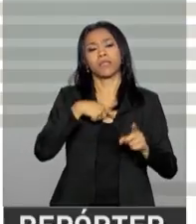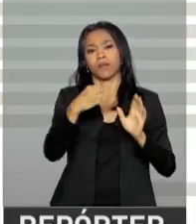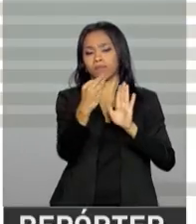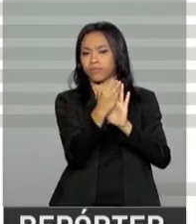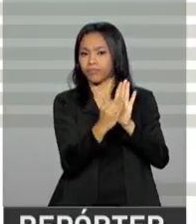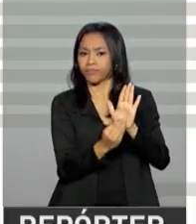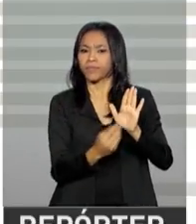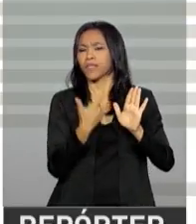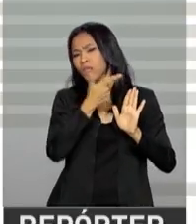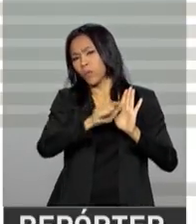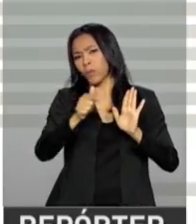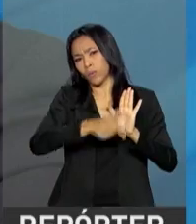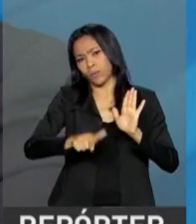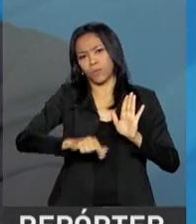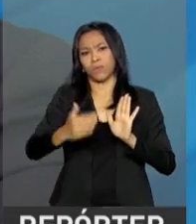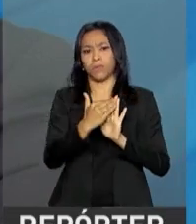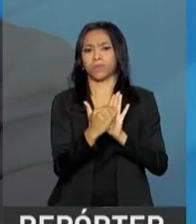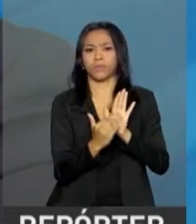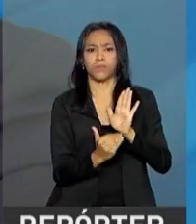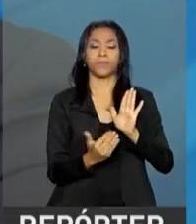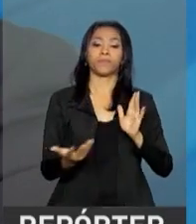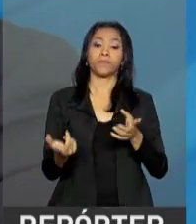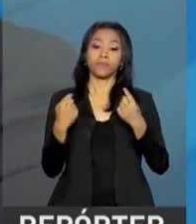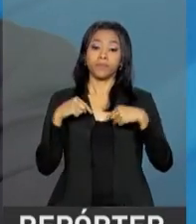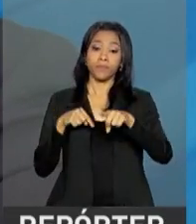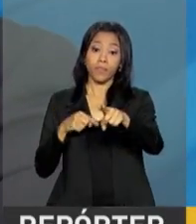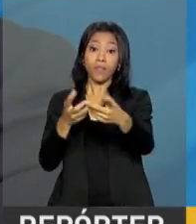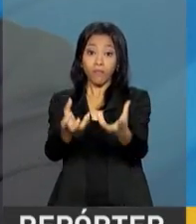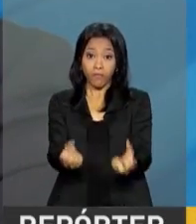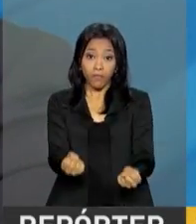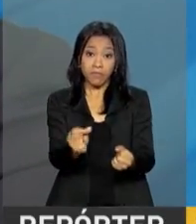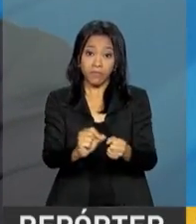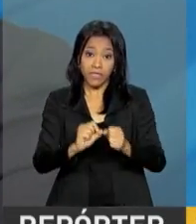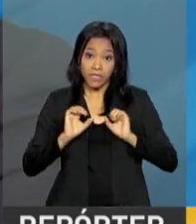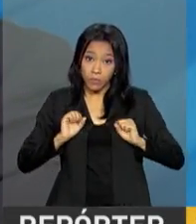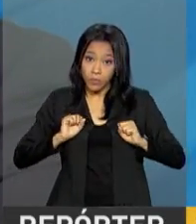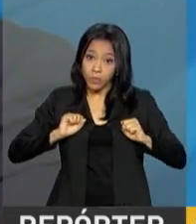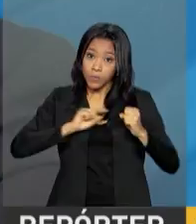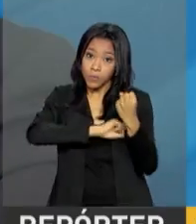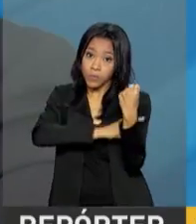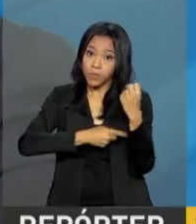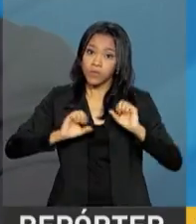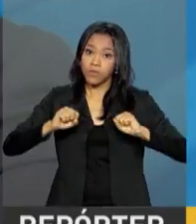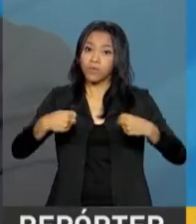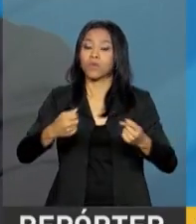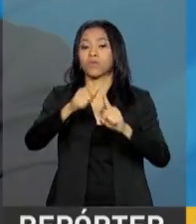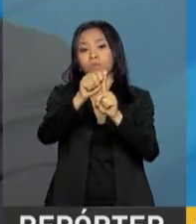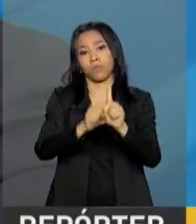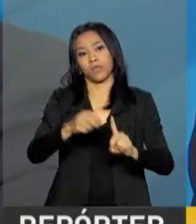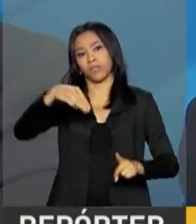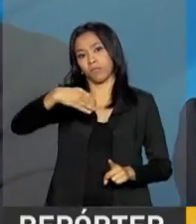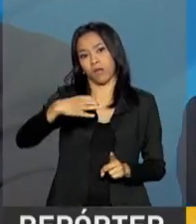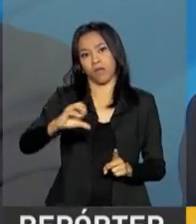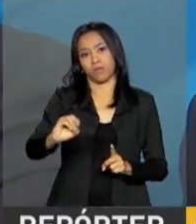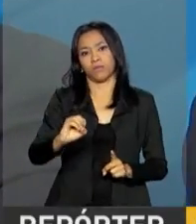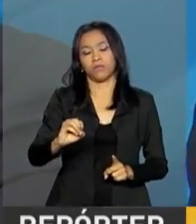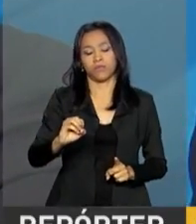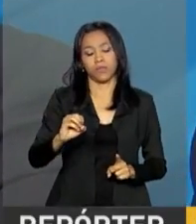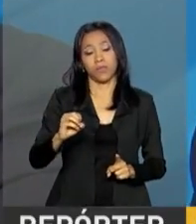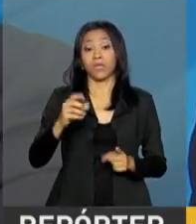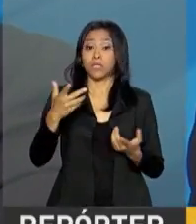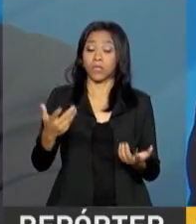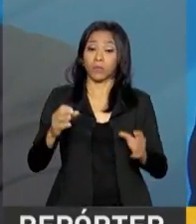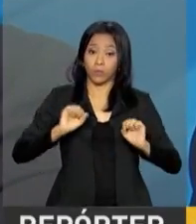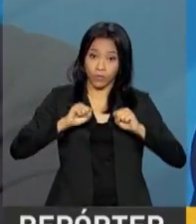entre outros pontos nós faremos um esforço concentrado a partir de março portanto o esforço concentrado que se faria normalmente